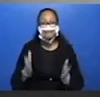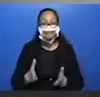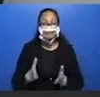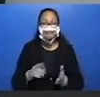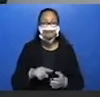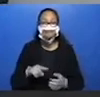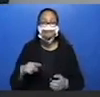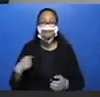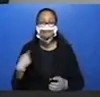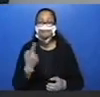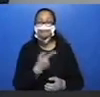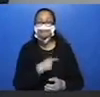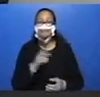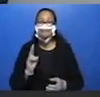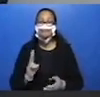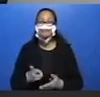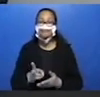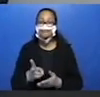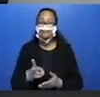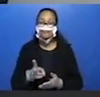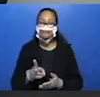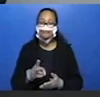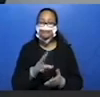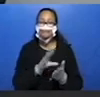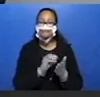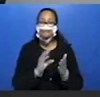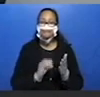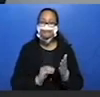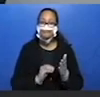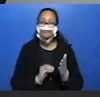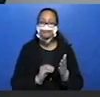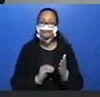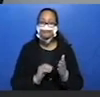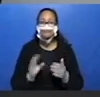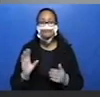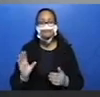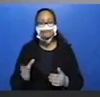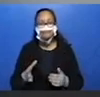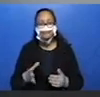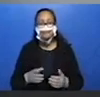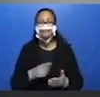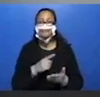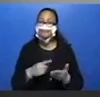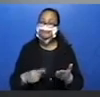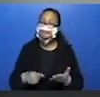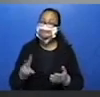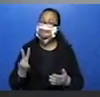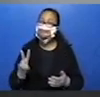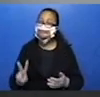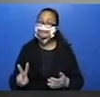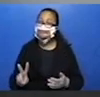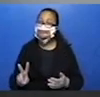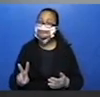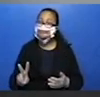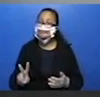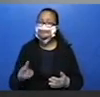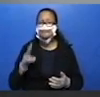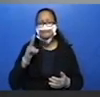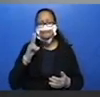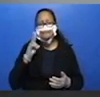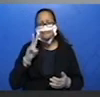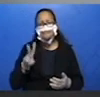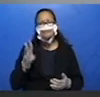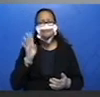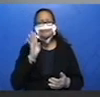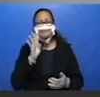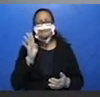dar continuidade ao nosso conteúdo já na apostila 2. Olha que bacana,